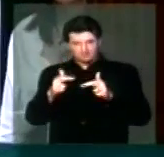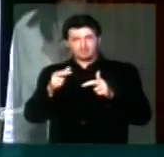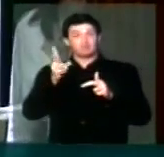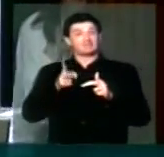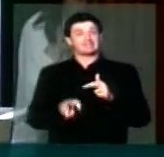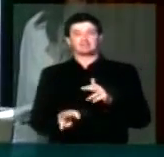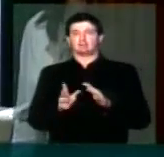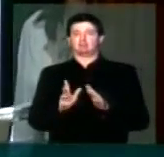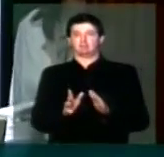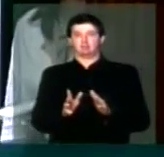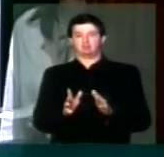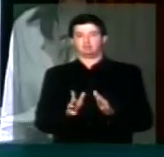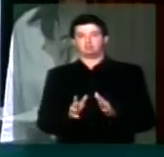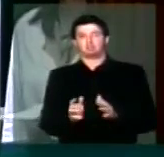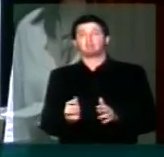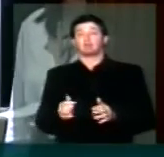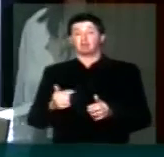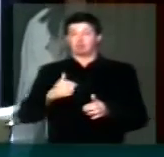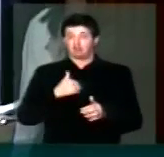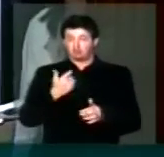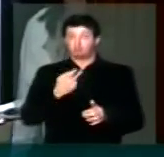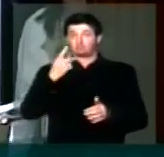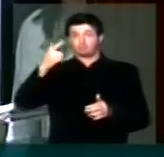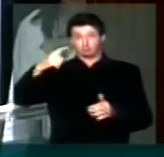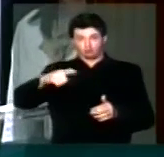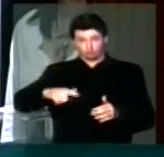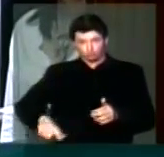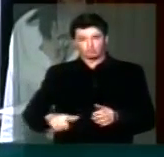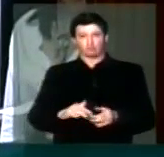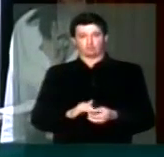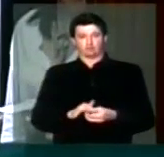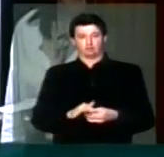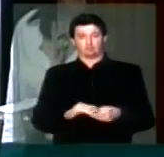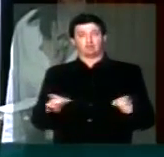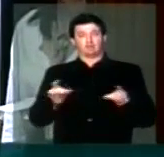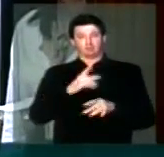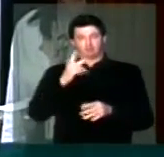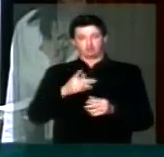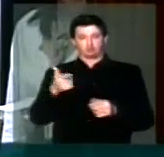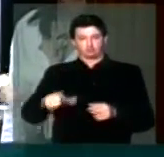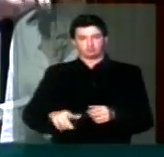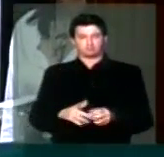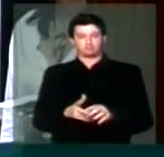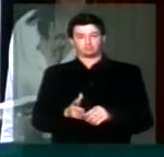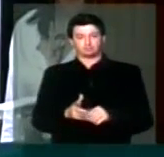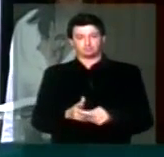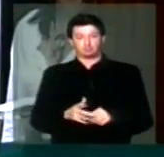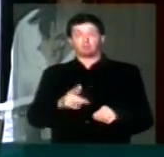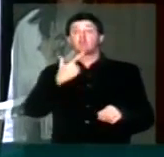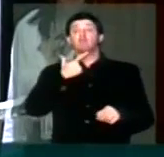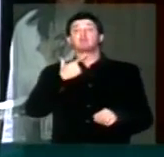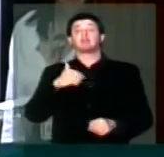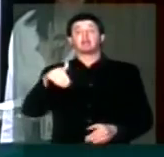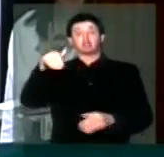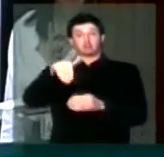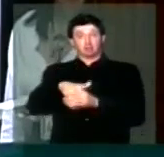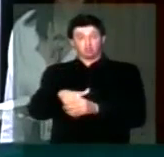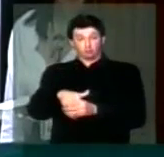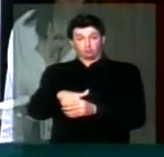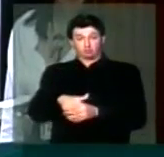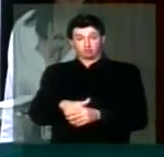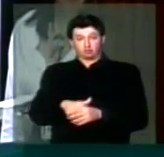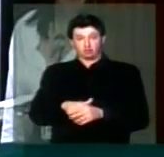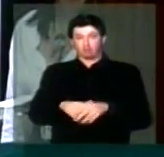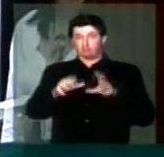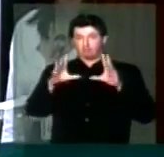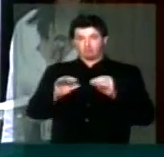sempre, senhor presidente, e aqui eu fiz questão de finalizar dizendo, a vontade das urnas